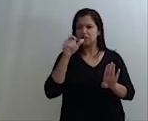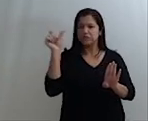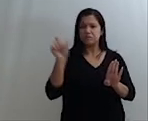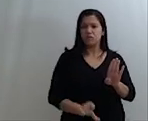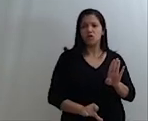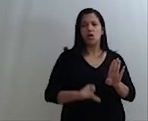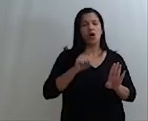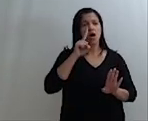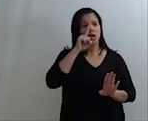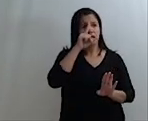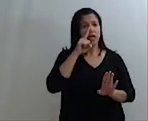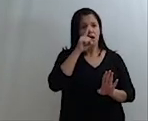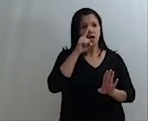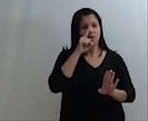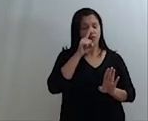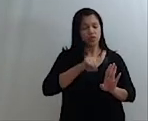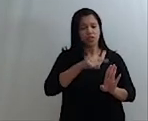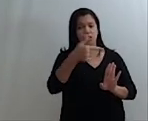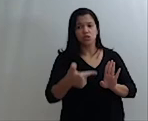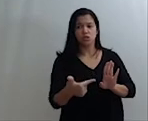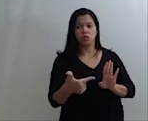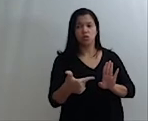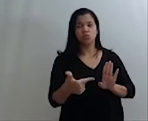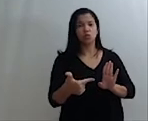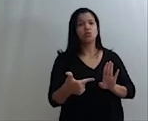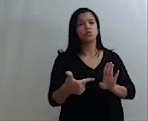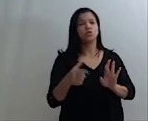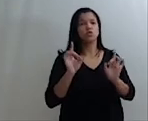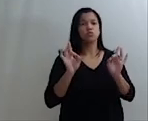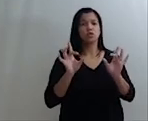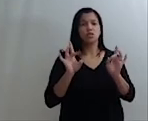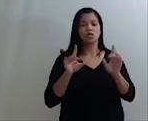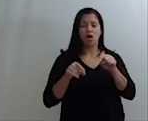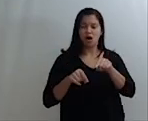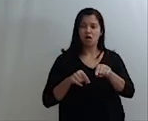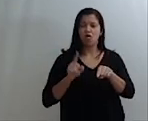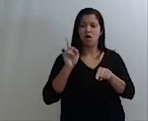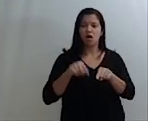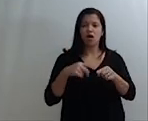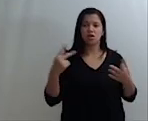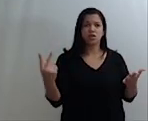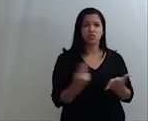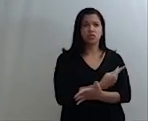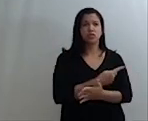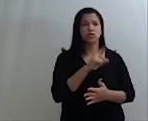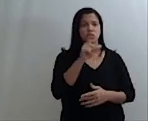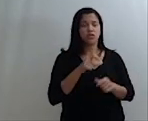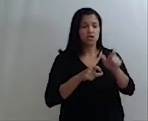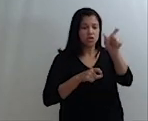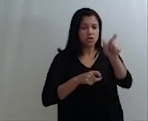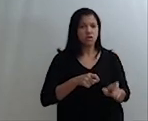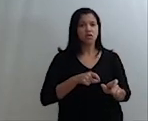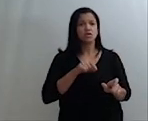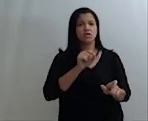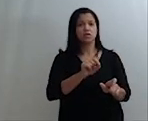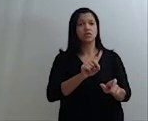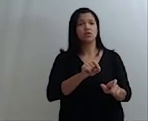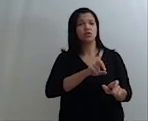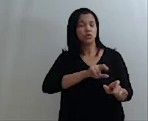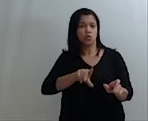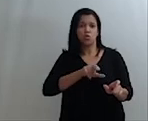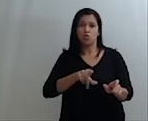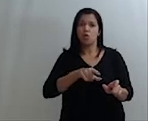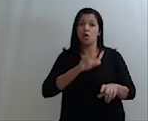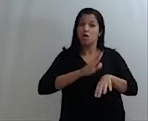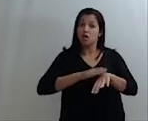as circunstâncias desse caso e especialmente as condições do paciente que não é autor material do